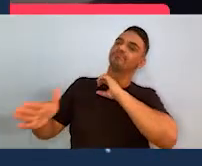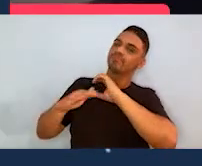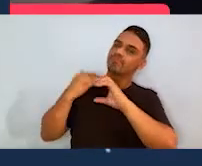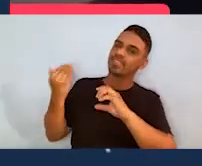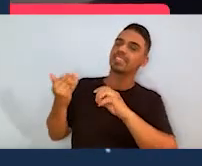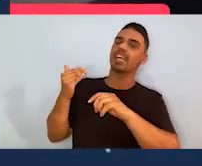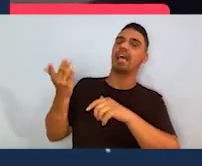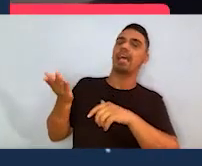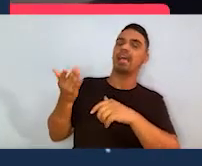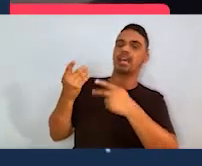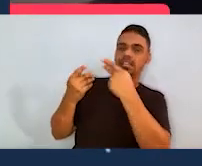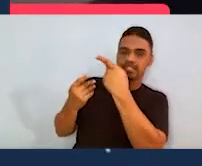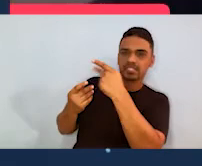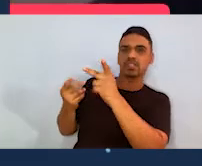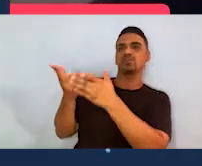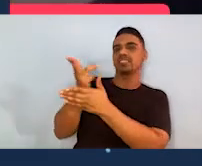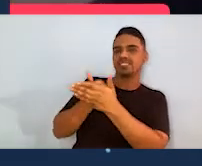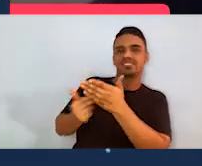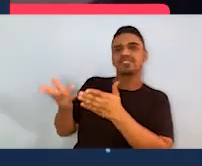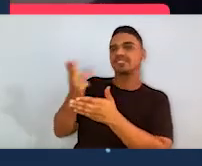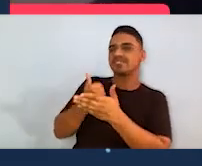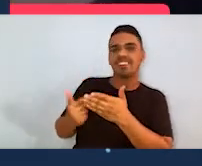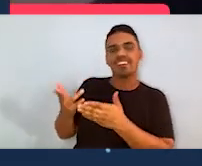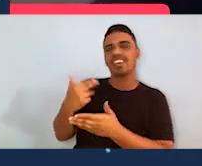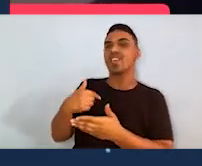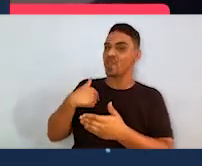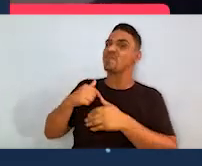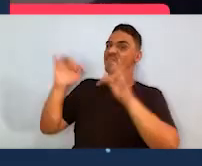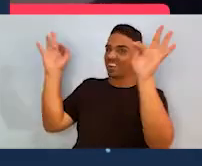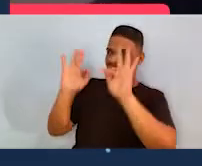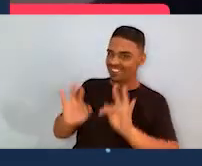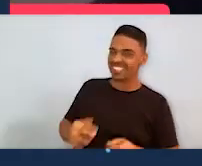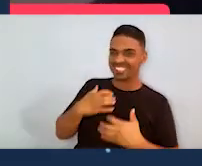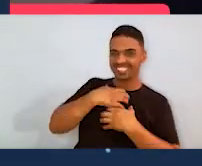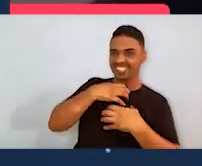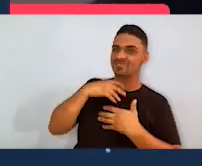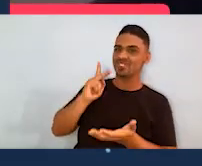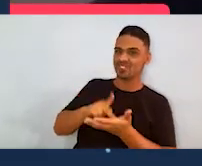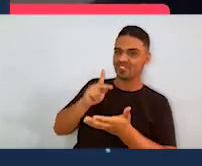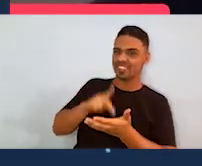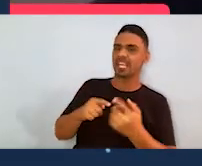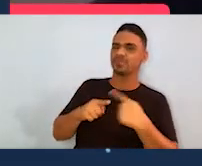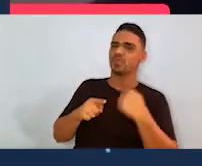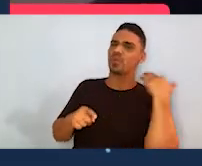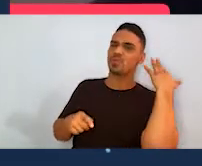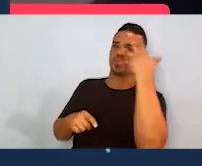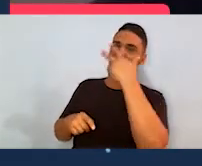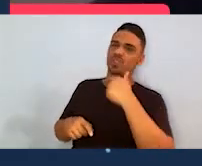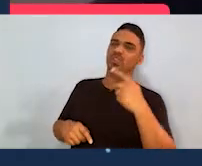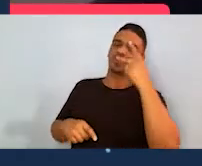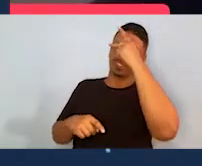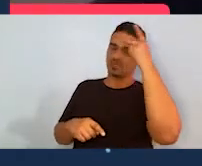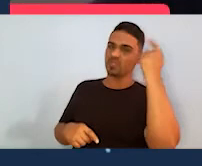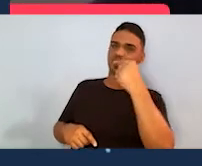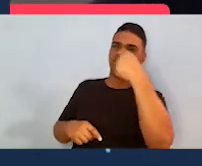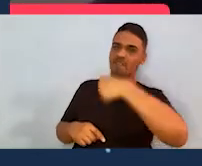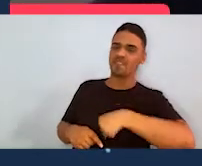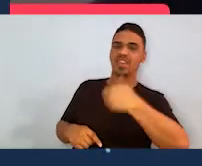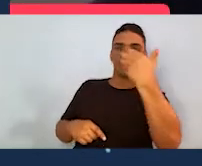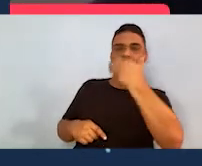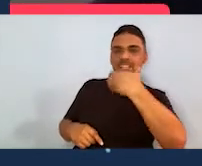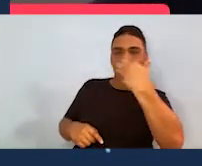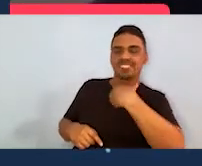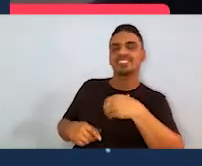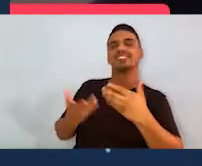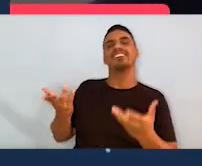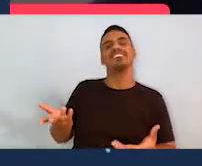mandar os trabalhos que vocês conseguirem fazer. Nossa, eu vou ficar muito feliz. Eu sempre acho bonitinho quando a galera vem e manda as massazinhas